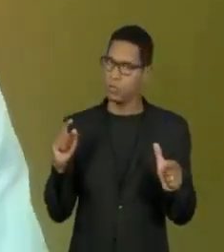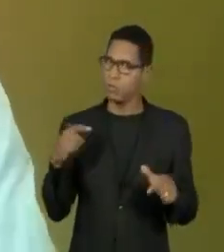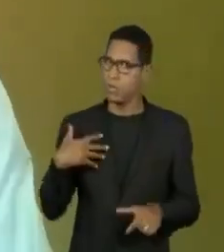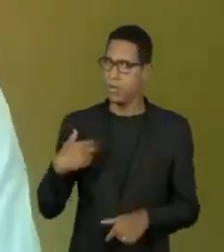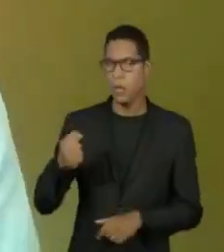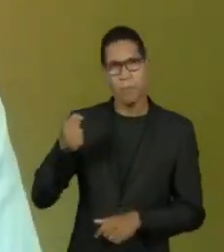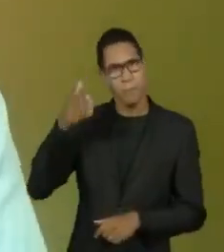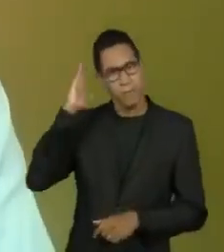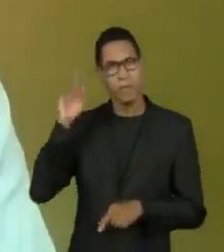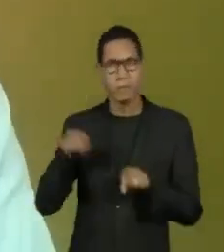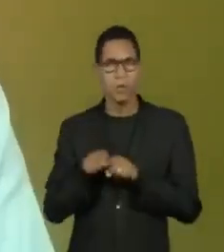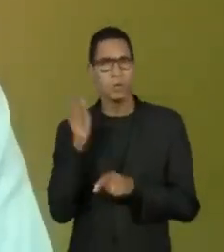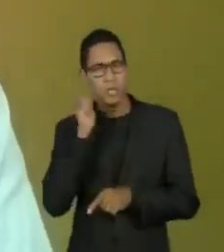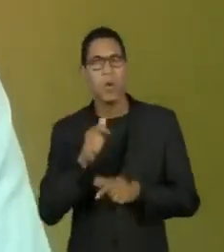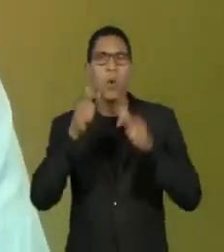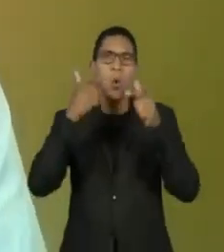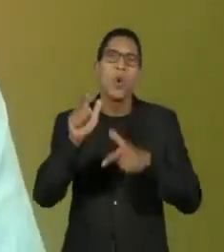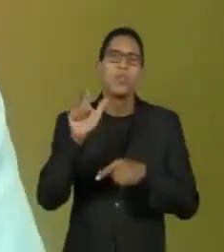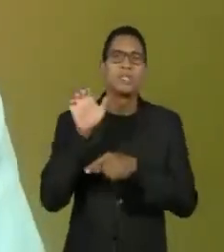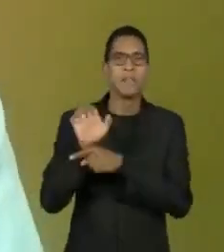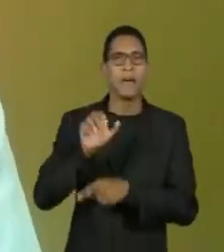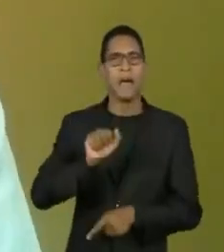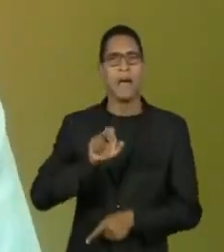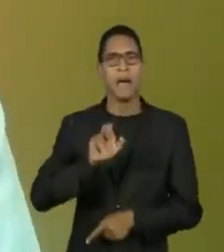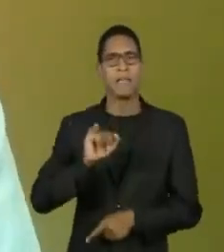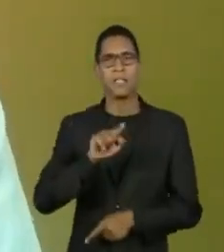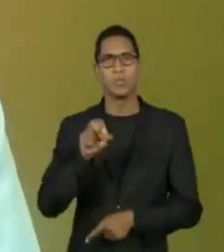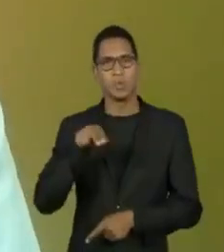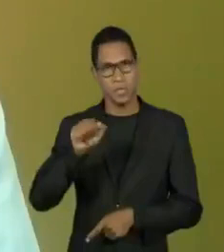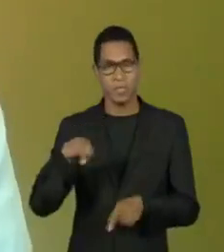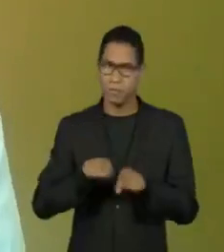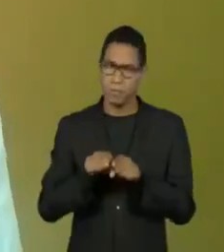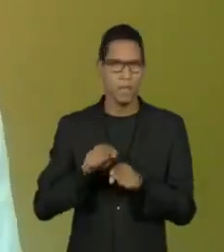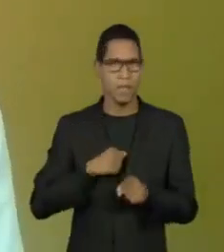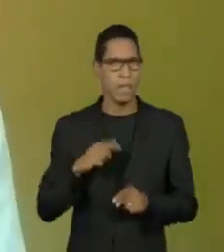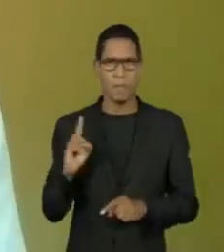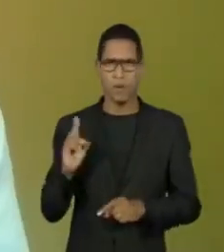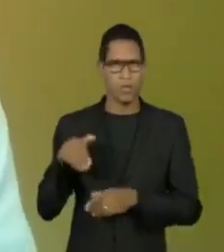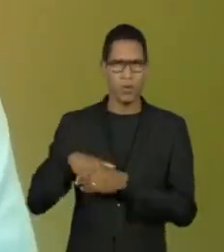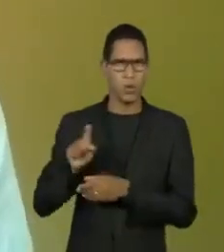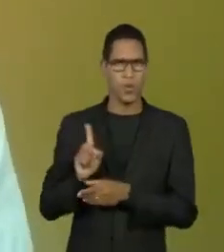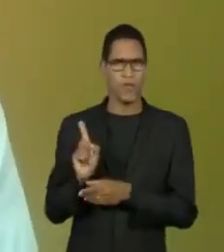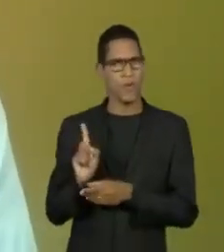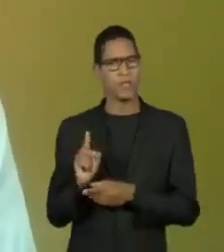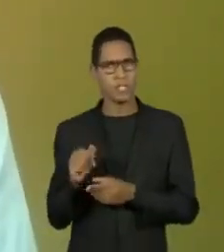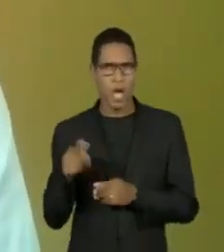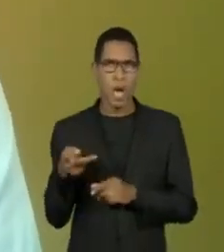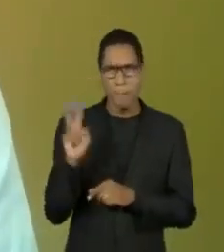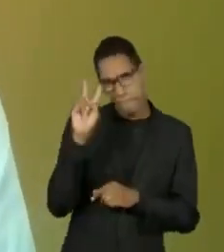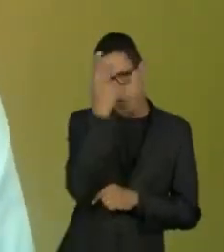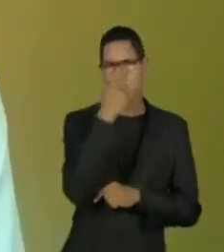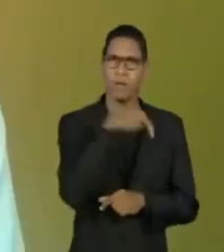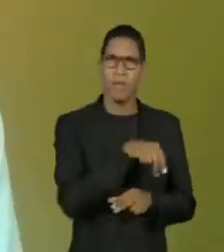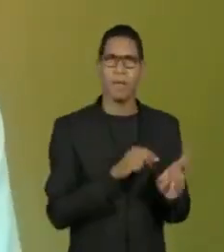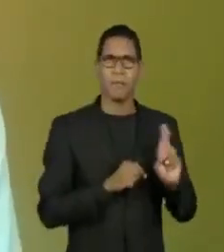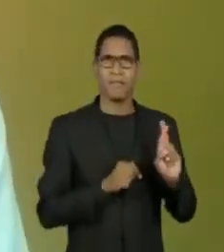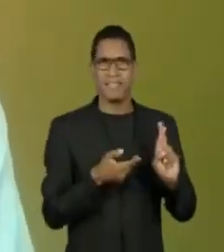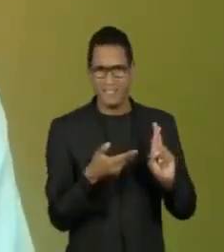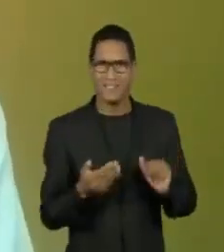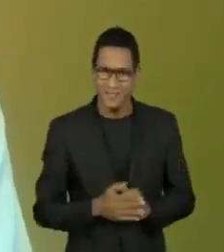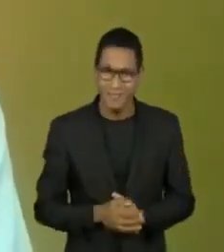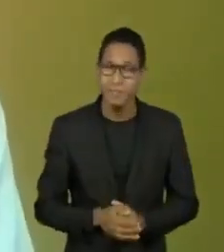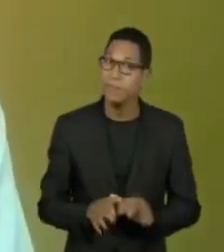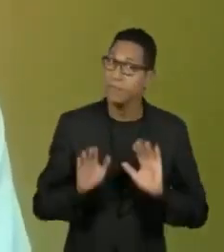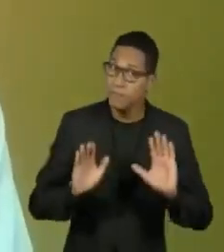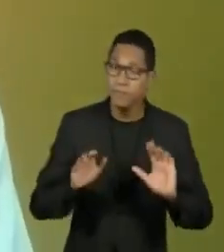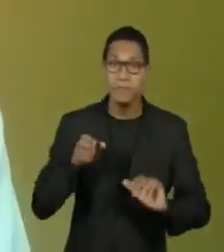levar também o Arizona, que é outro estado que há muito tempo não vota nos democratas. Então, isso pode ser um indício de algumas mudanças importantes. Veja